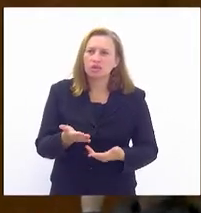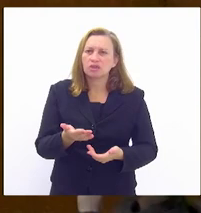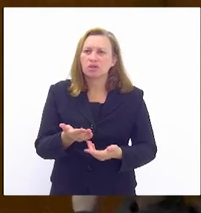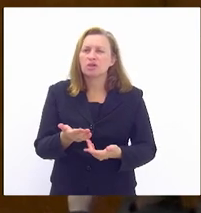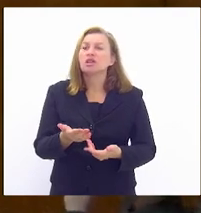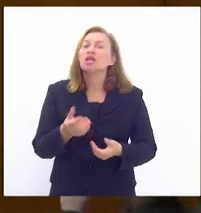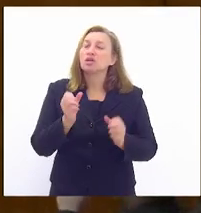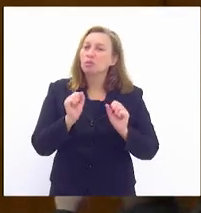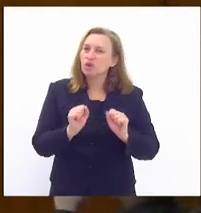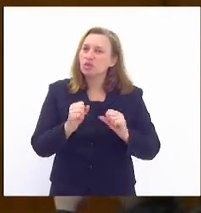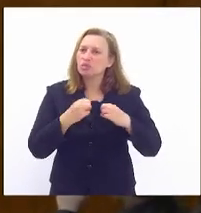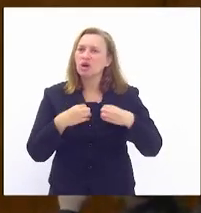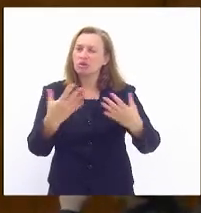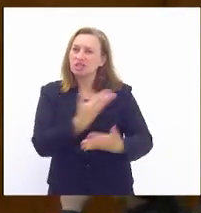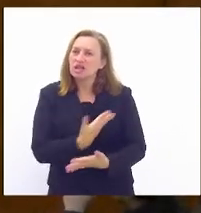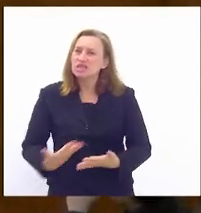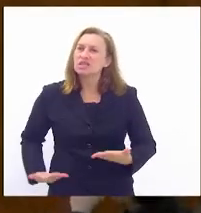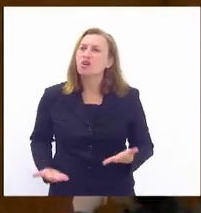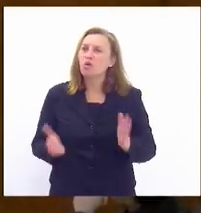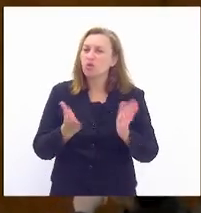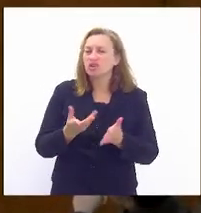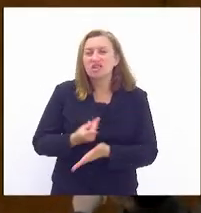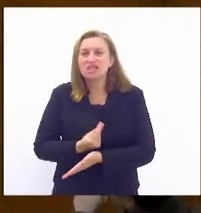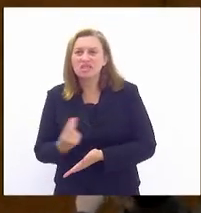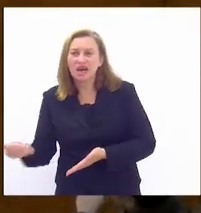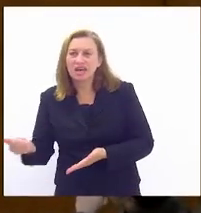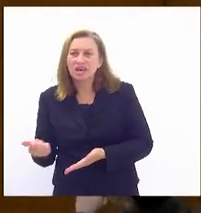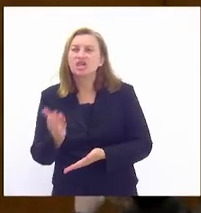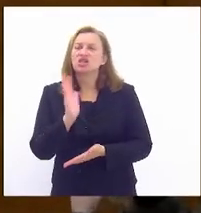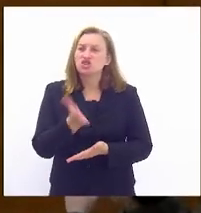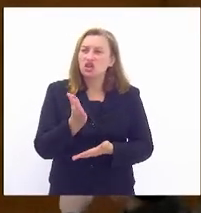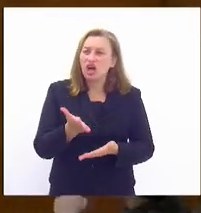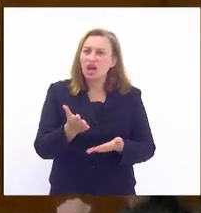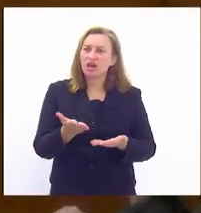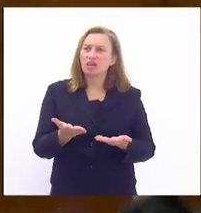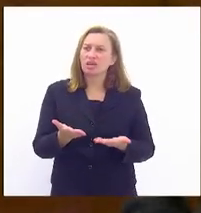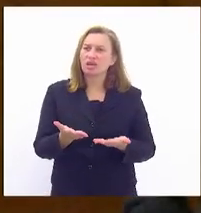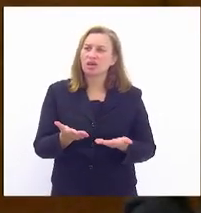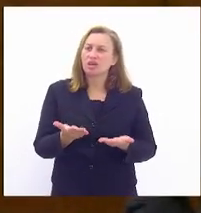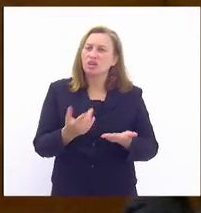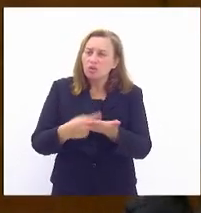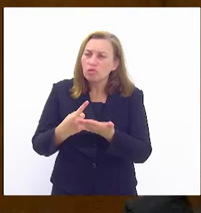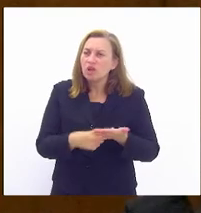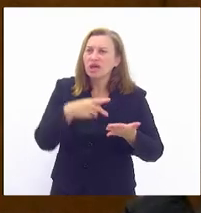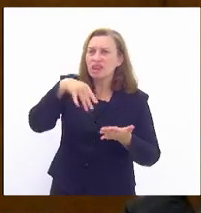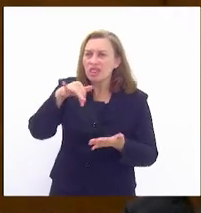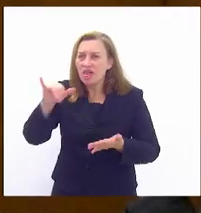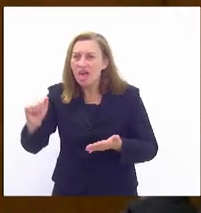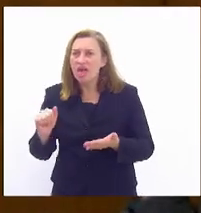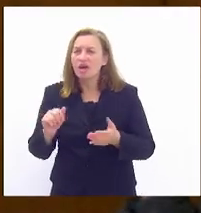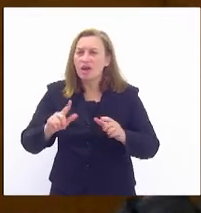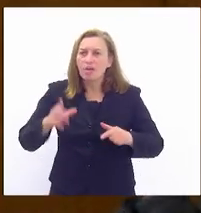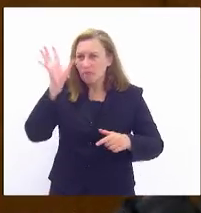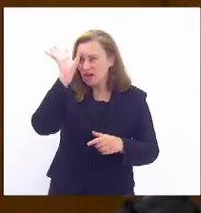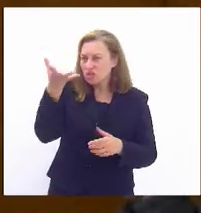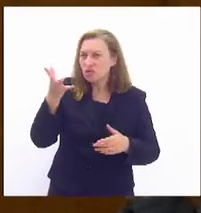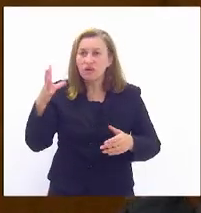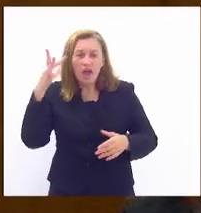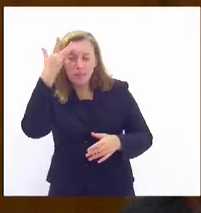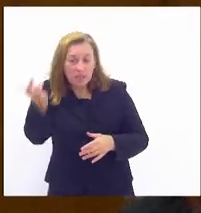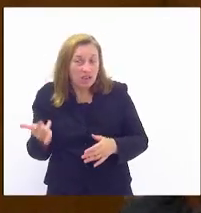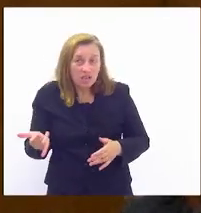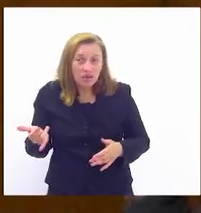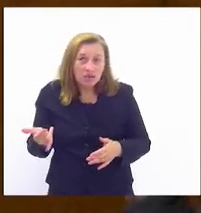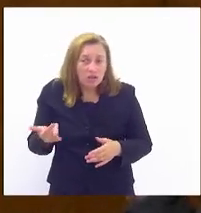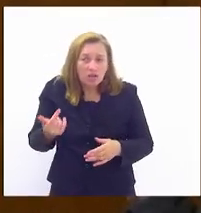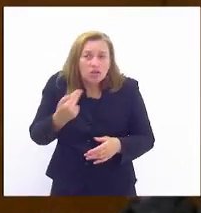audiência hoje, em nome do Felipe, com o comprometimento de INEA que esse decreto comece a funcionar amanhã. Porque não